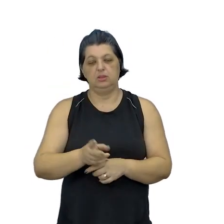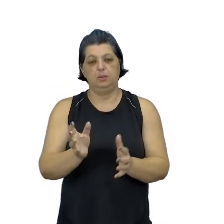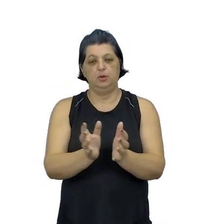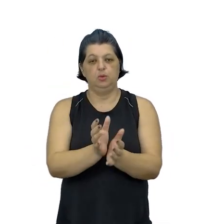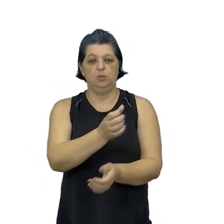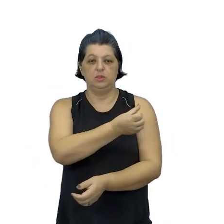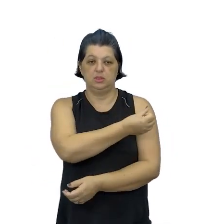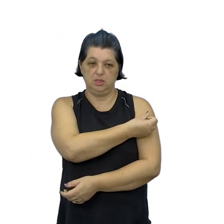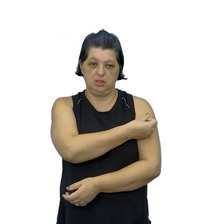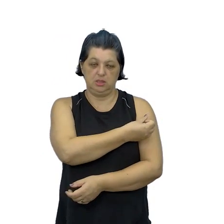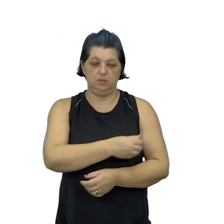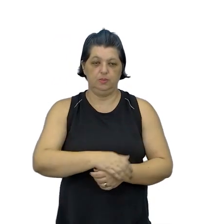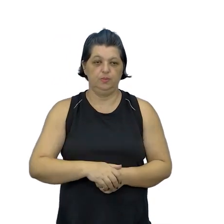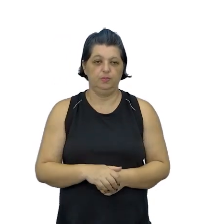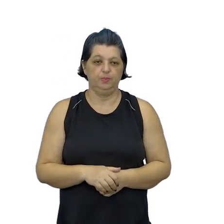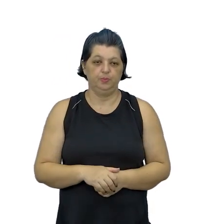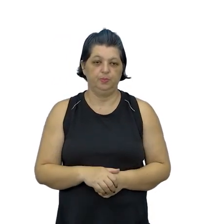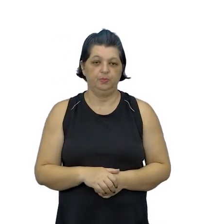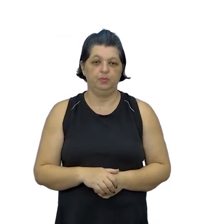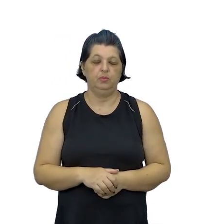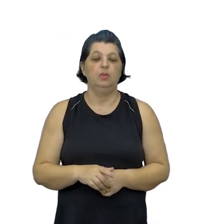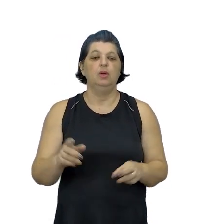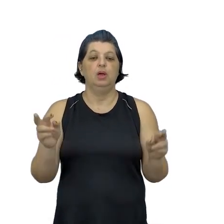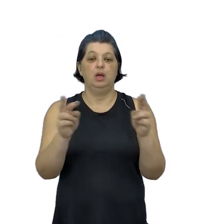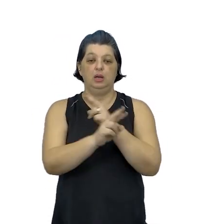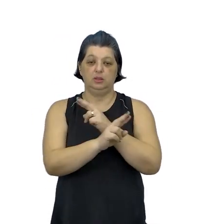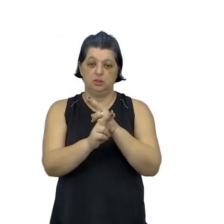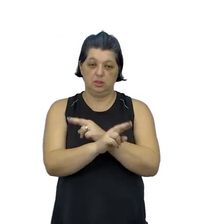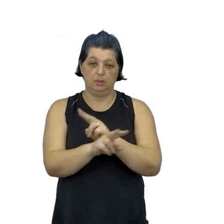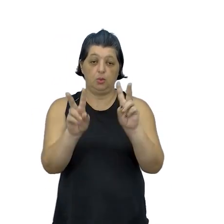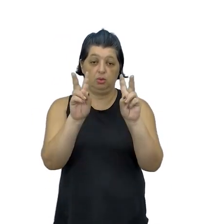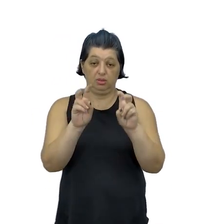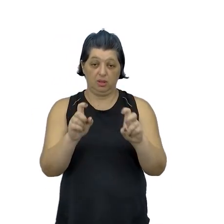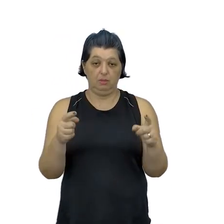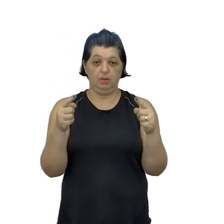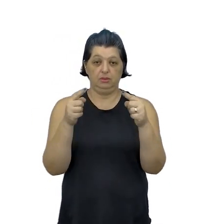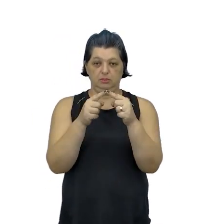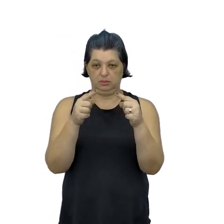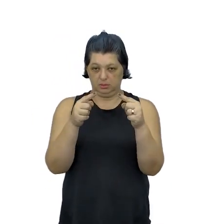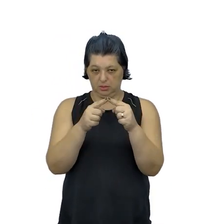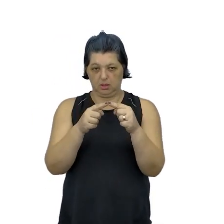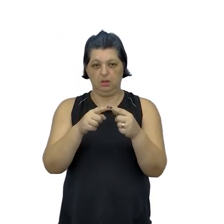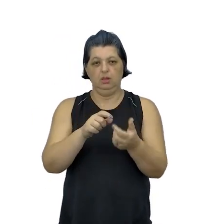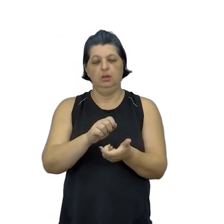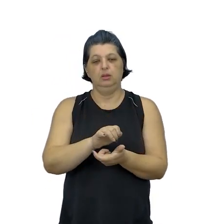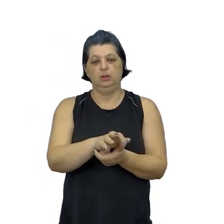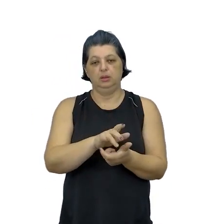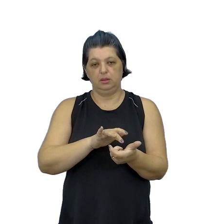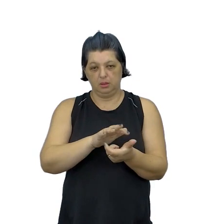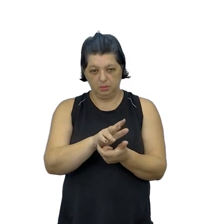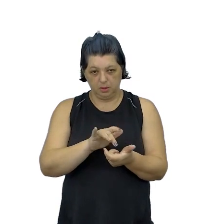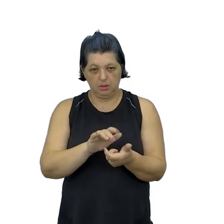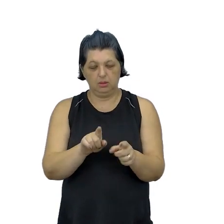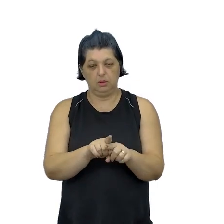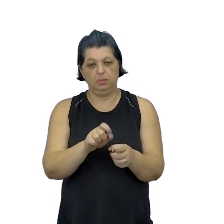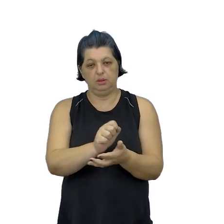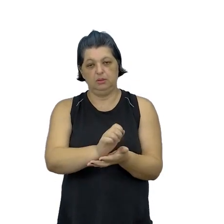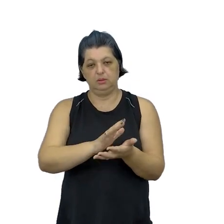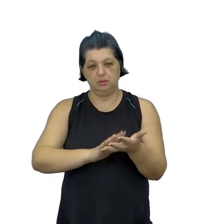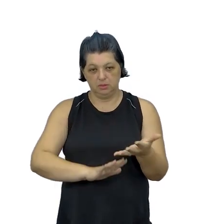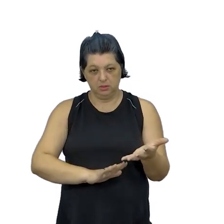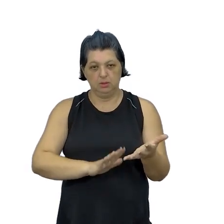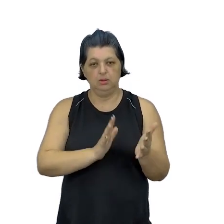ano. Relacionamos o tema central do letramento com as atividades da sequência de atividade